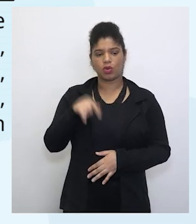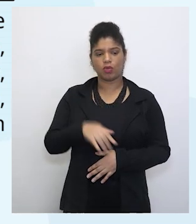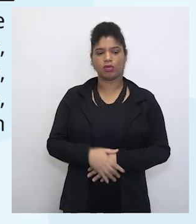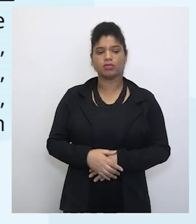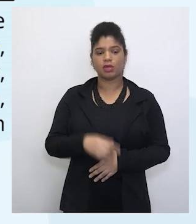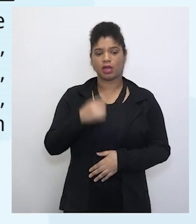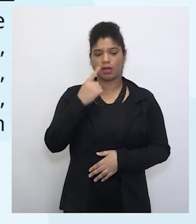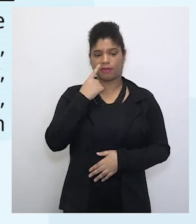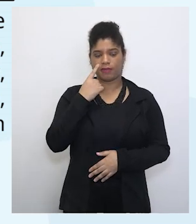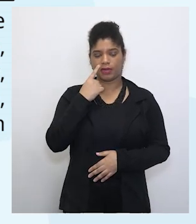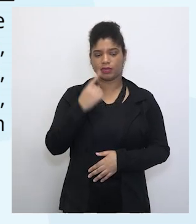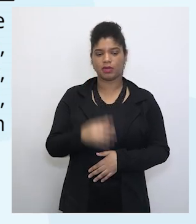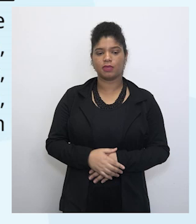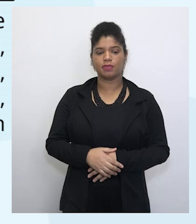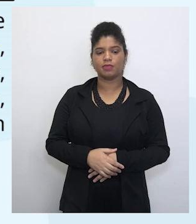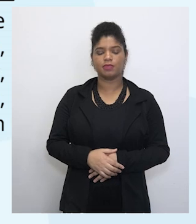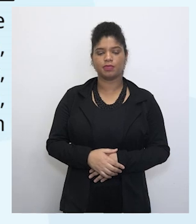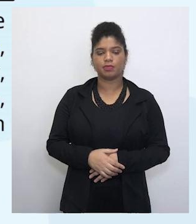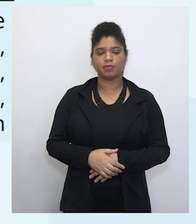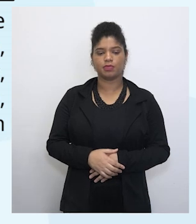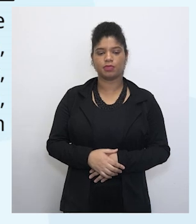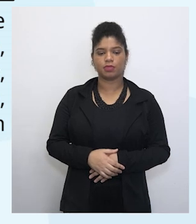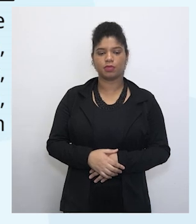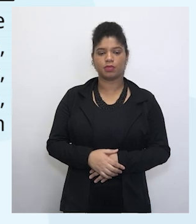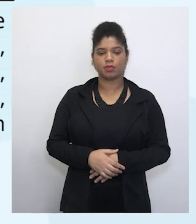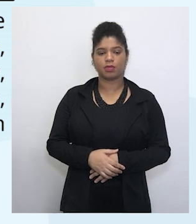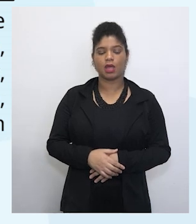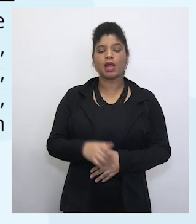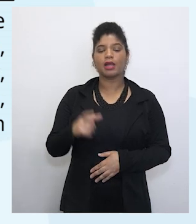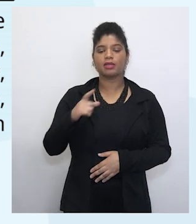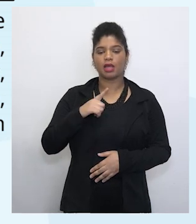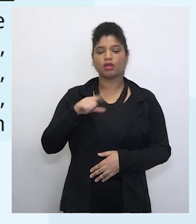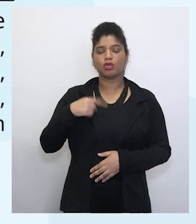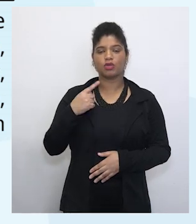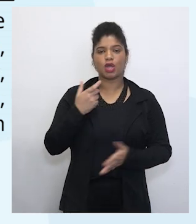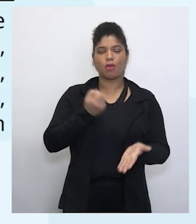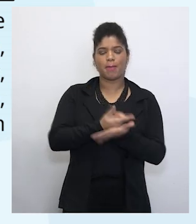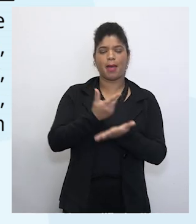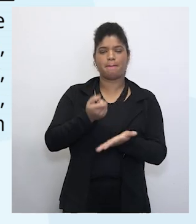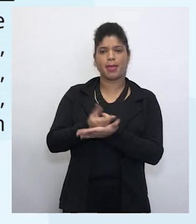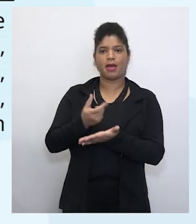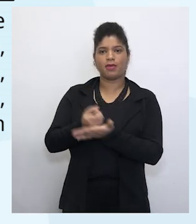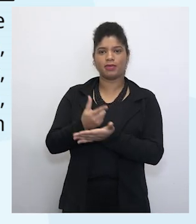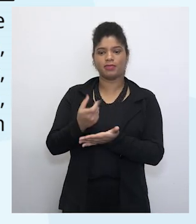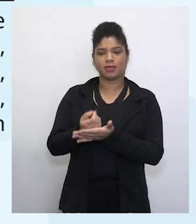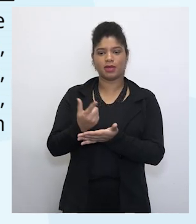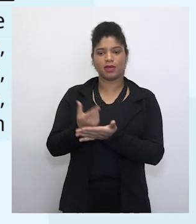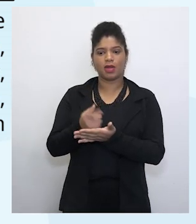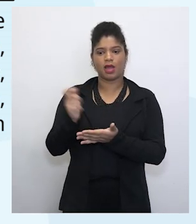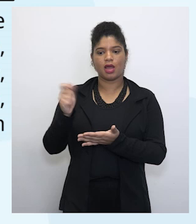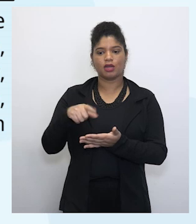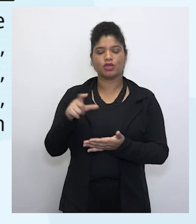the things we buy contribute. Então, as coisas que nós compramos, elas contribuem